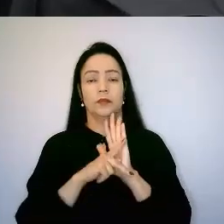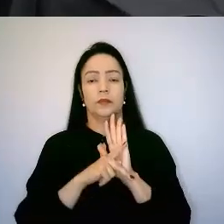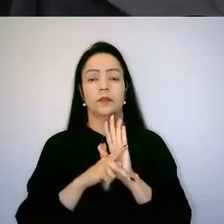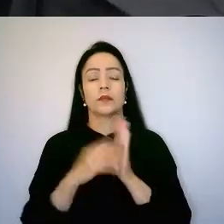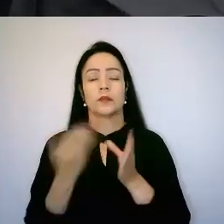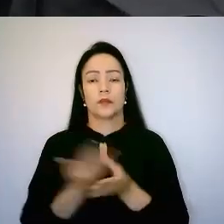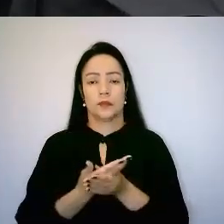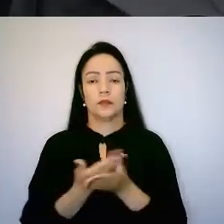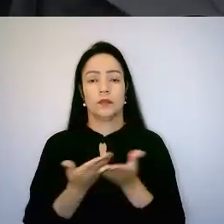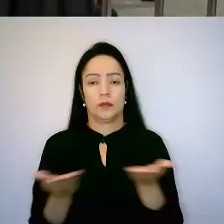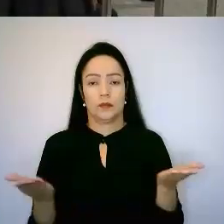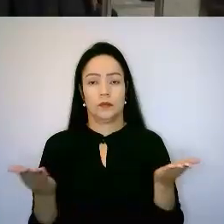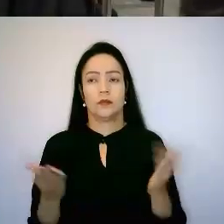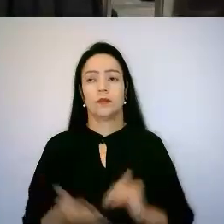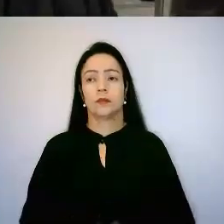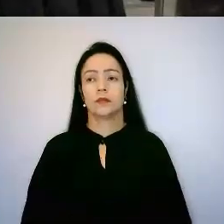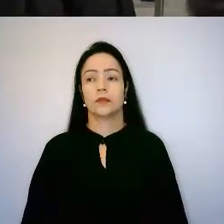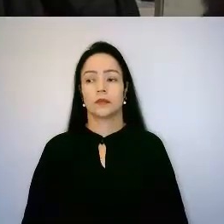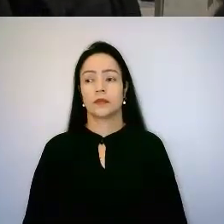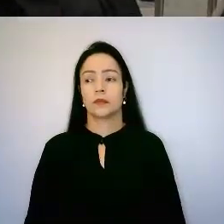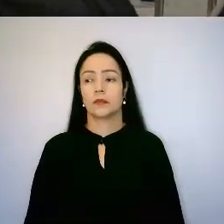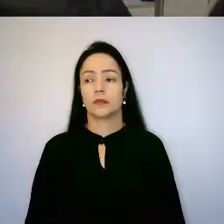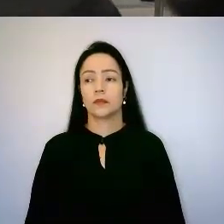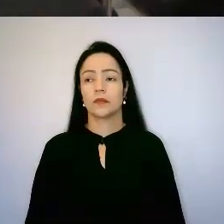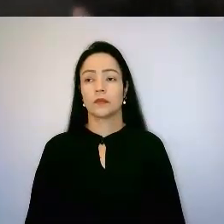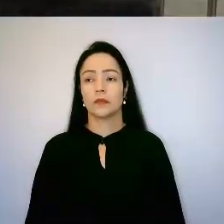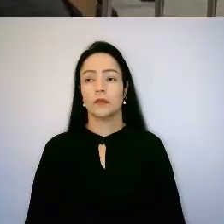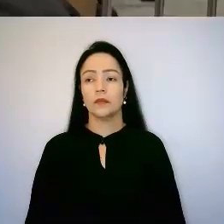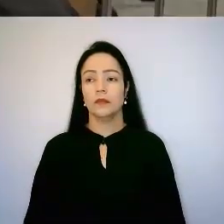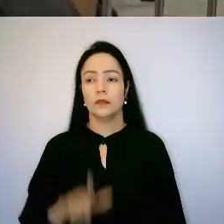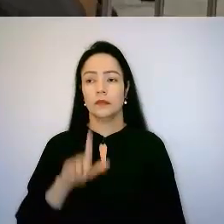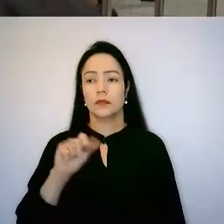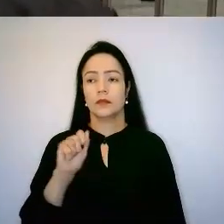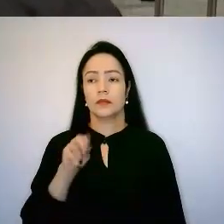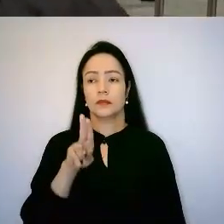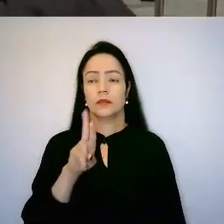mesa Dr Lourenço